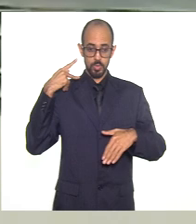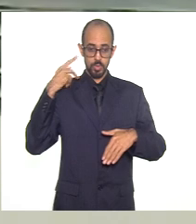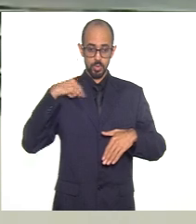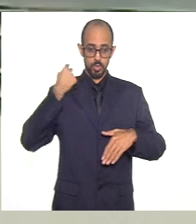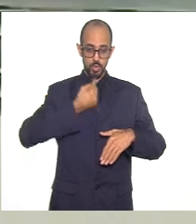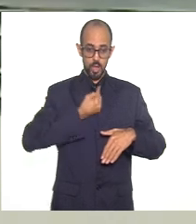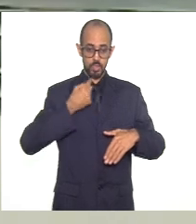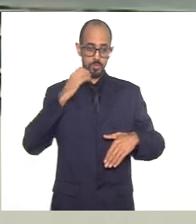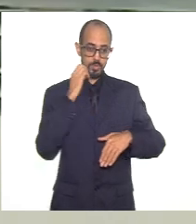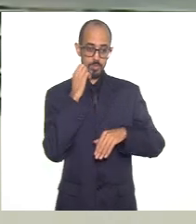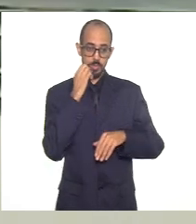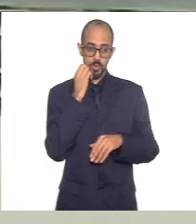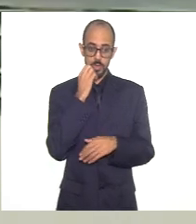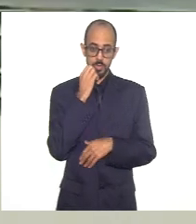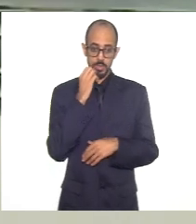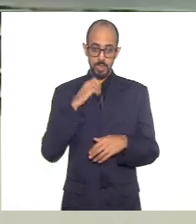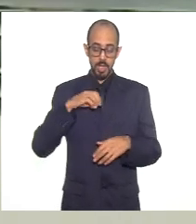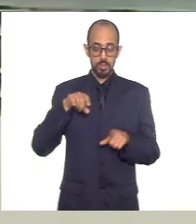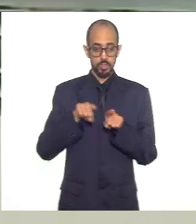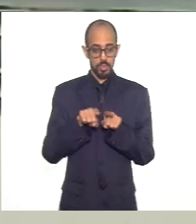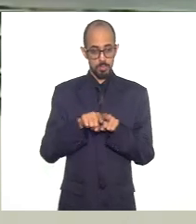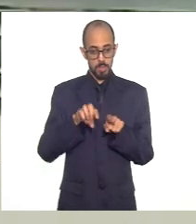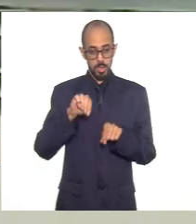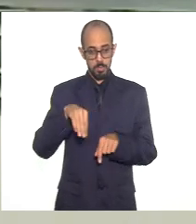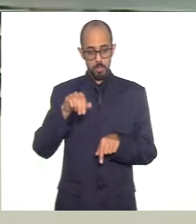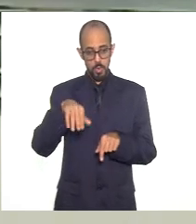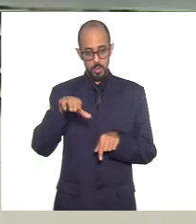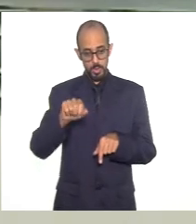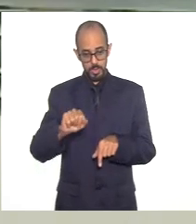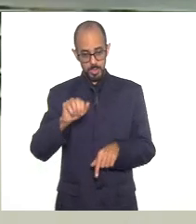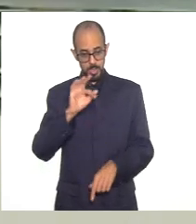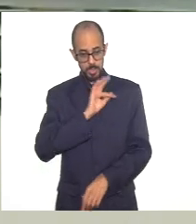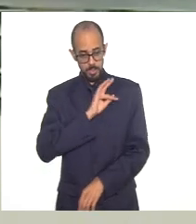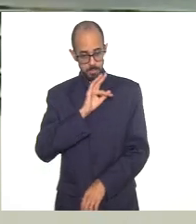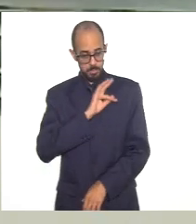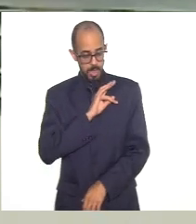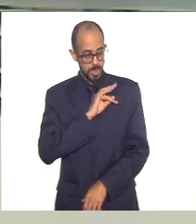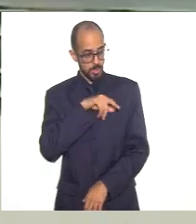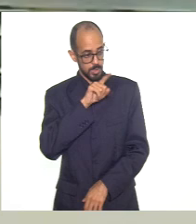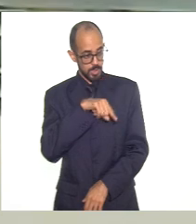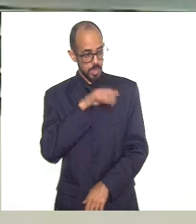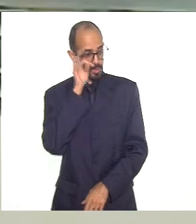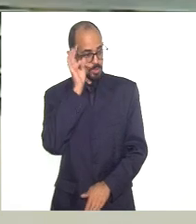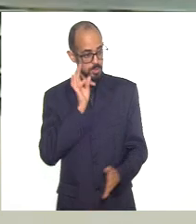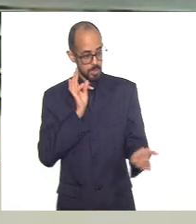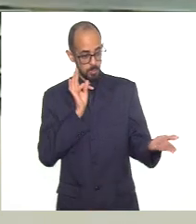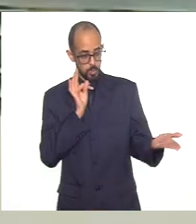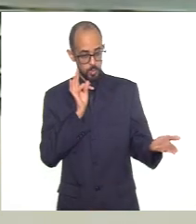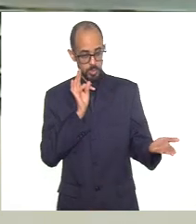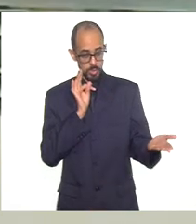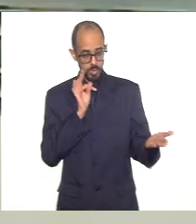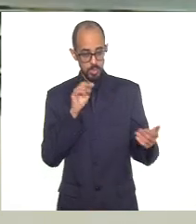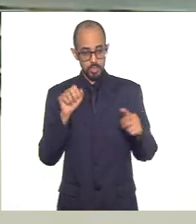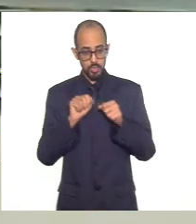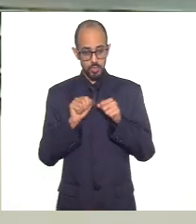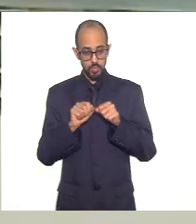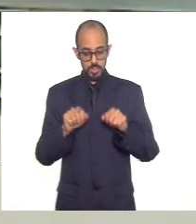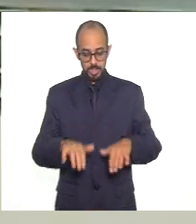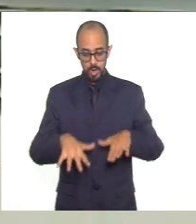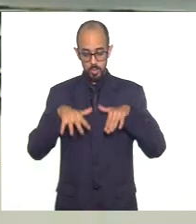a oportunidade, deputada Mônica Francisco, deputada Marta Rocha, são testemunhas, de fazer audiência